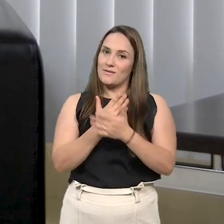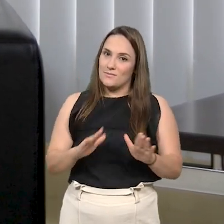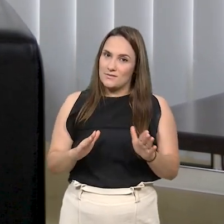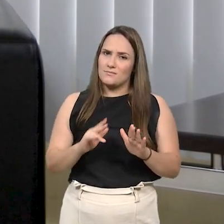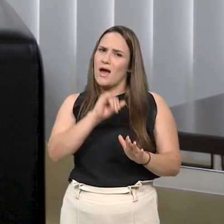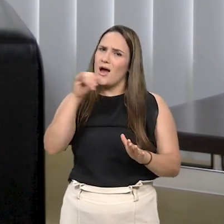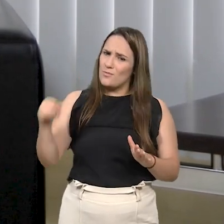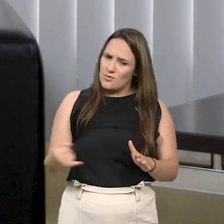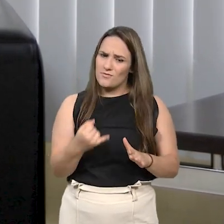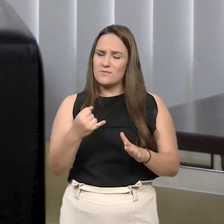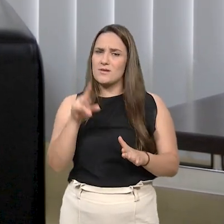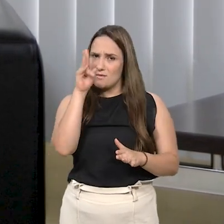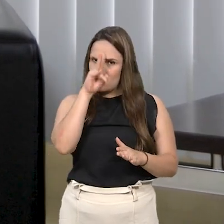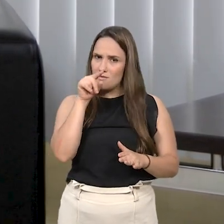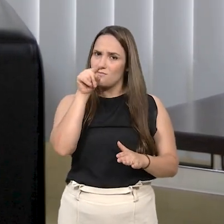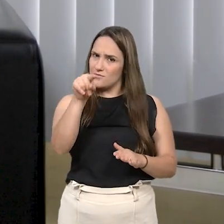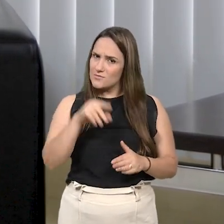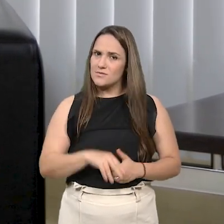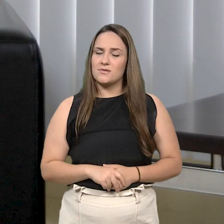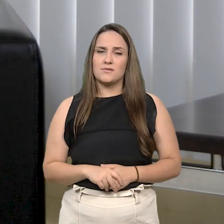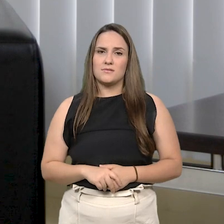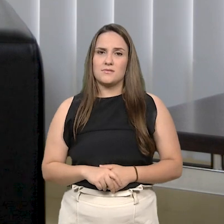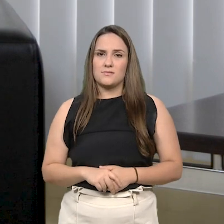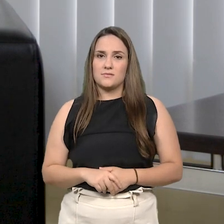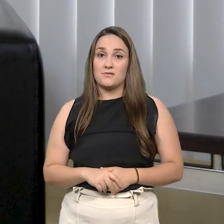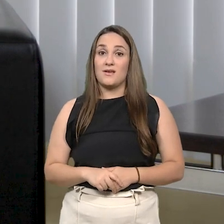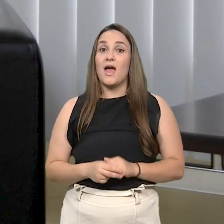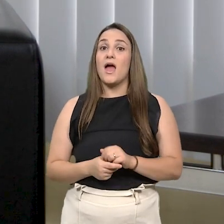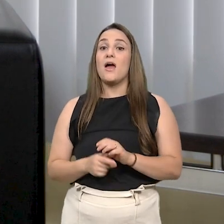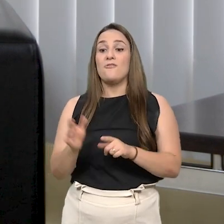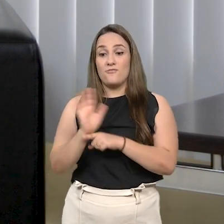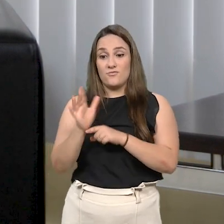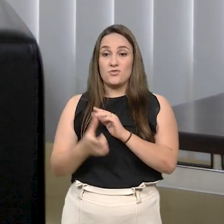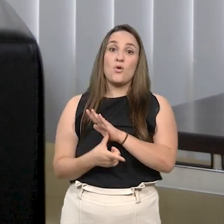fica por aqui. Aproveito para lembrar a você que as